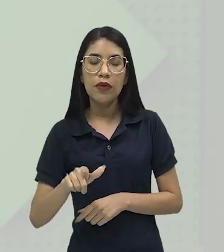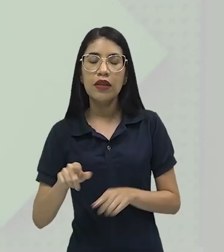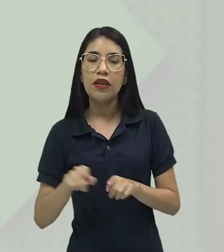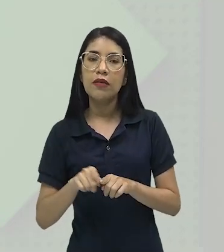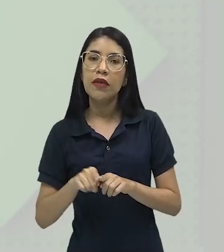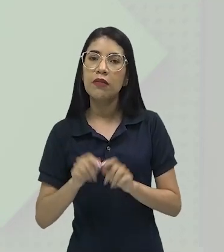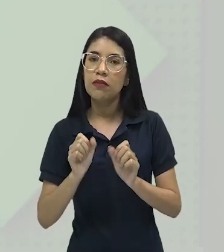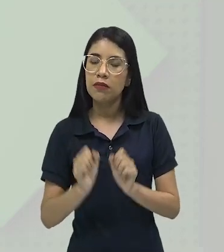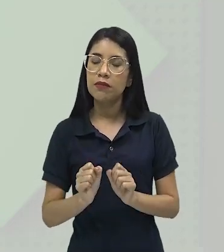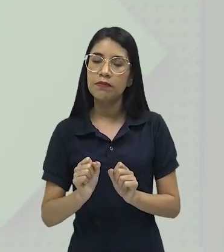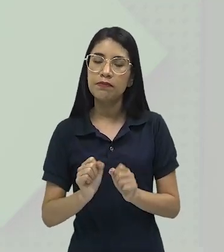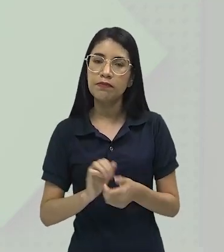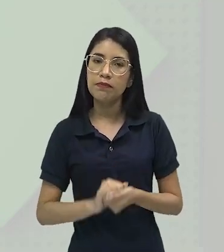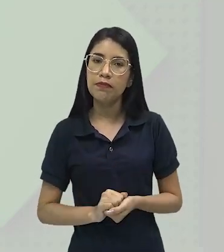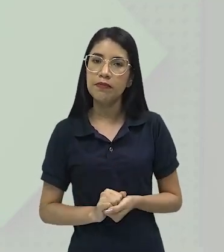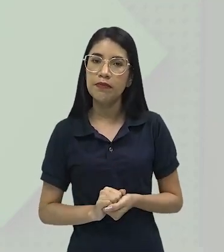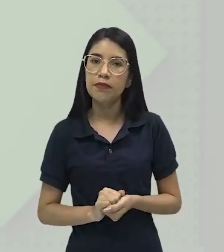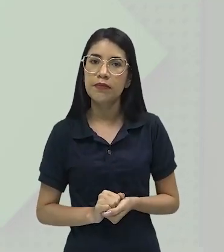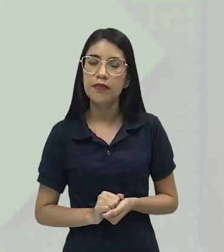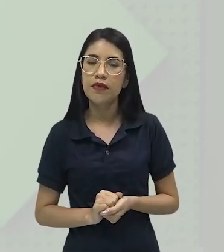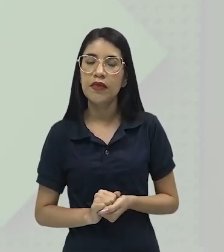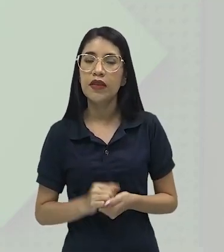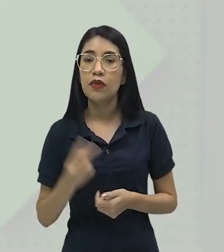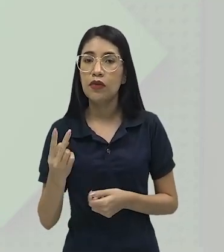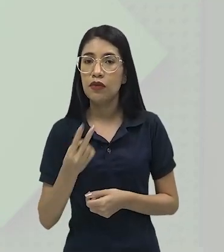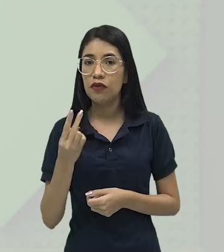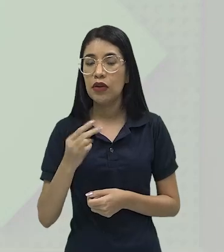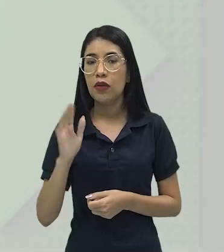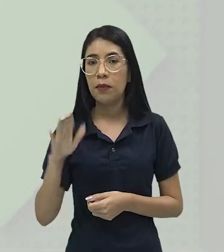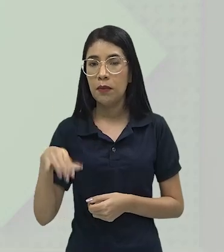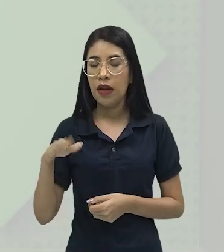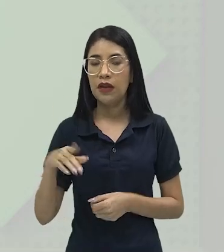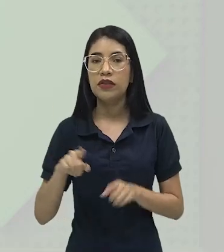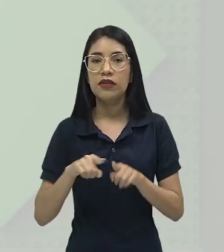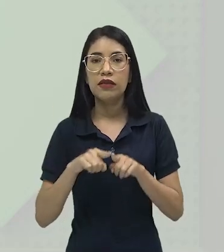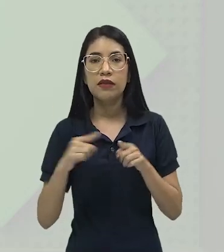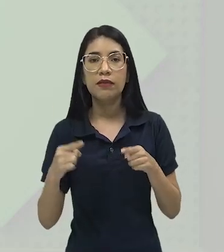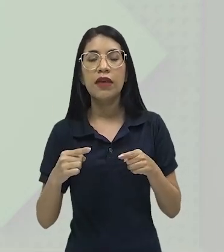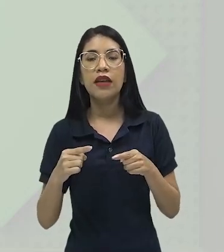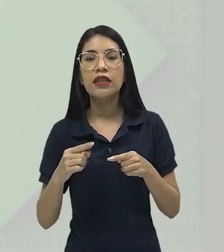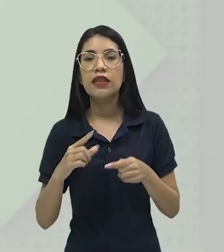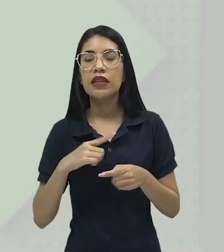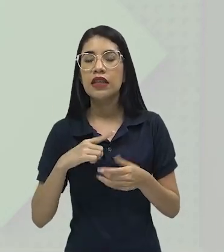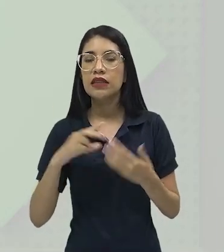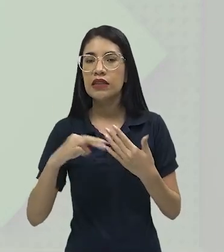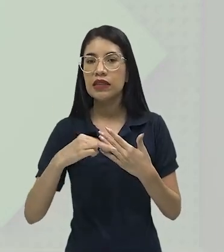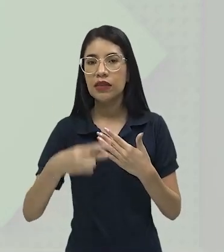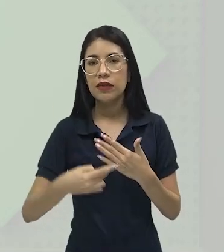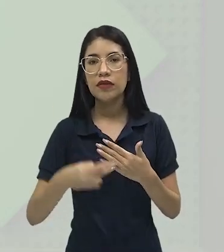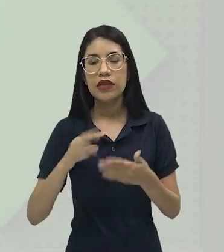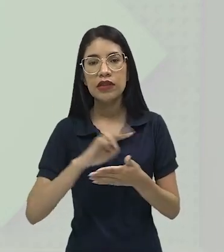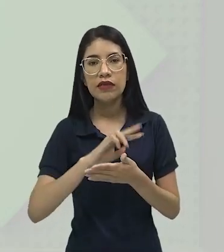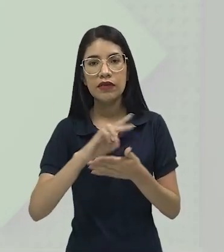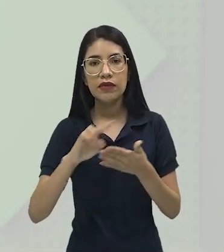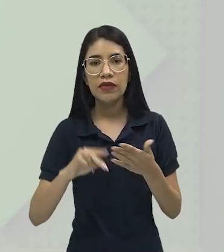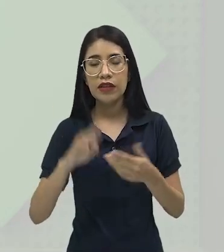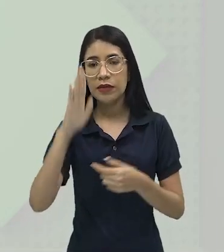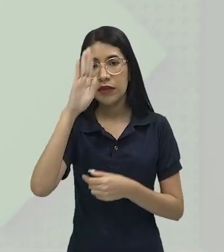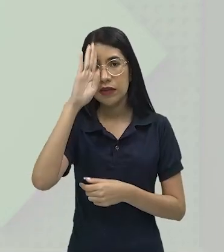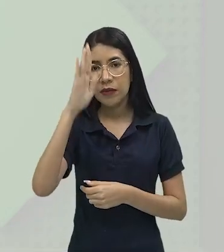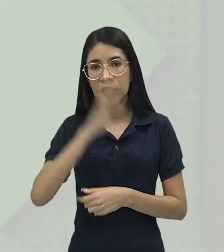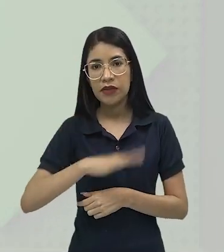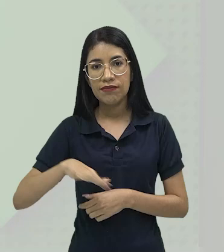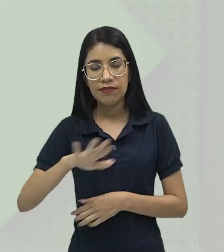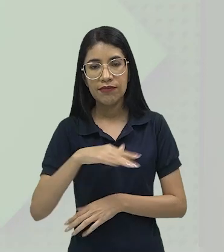gente consegue repor. Então, é um custo barato, porém, tem as suas consequências principais aí, principalmente